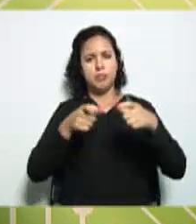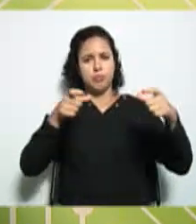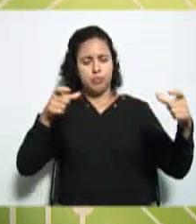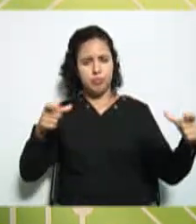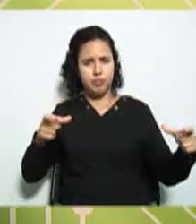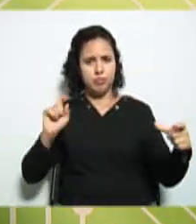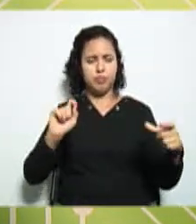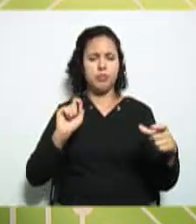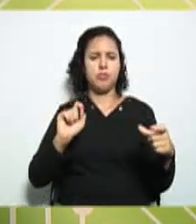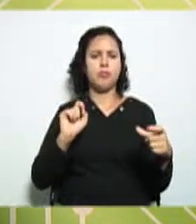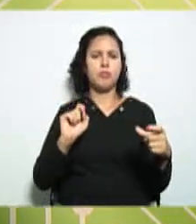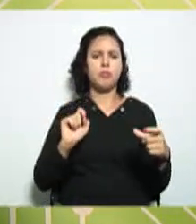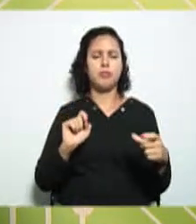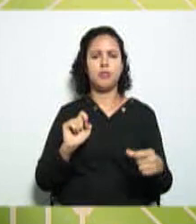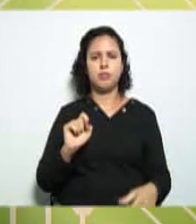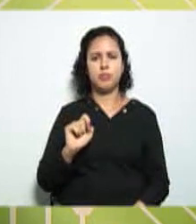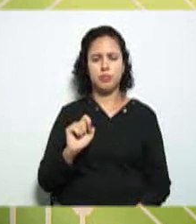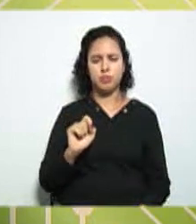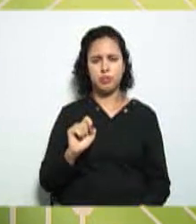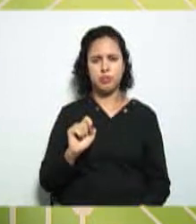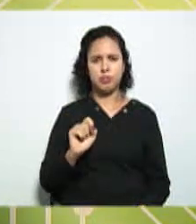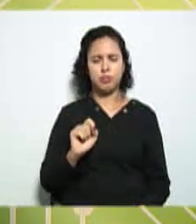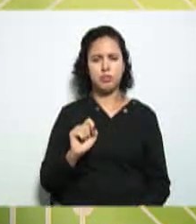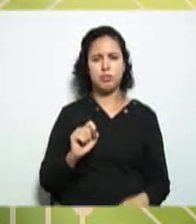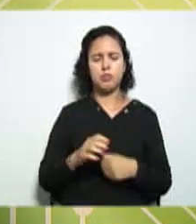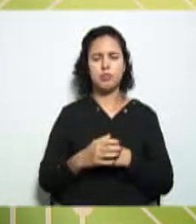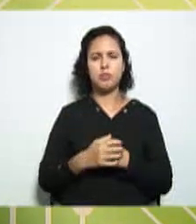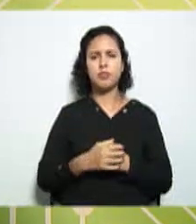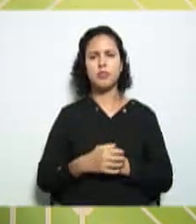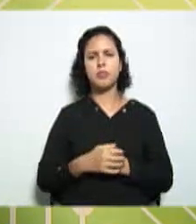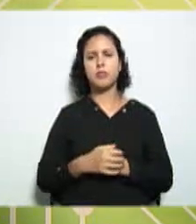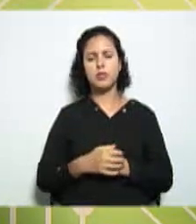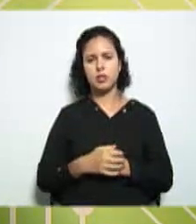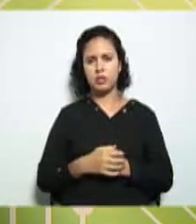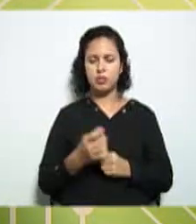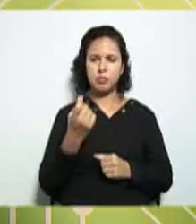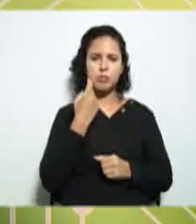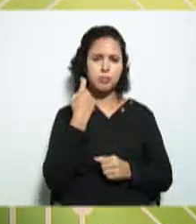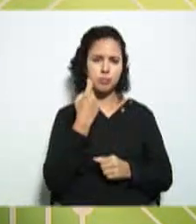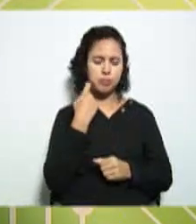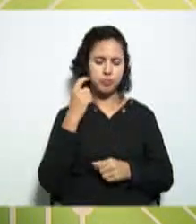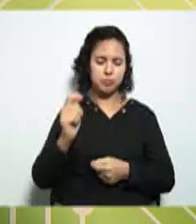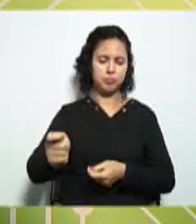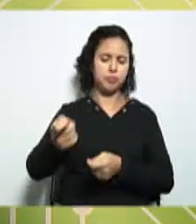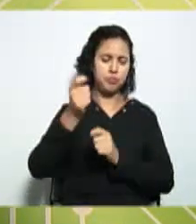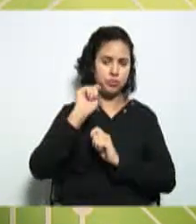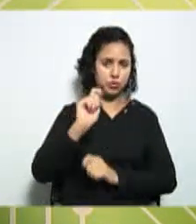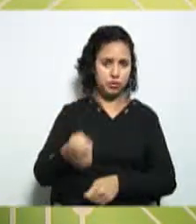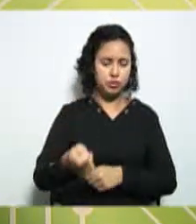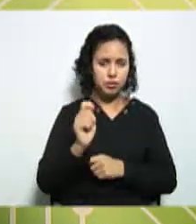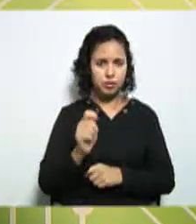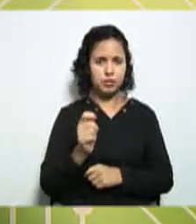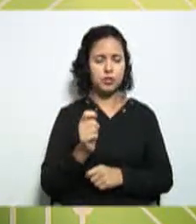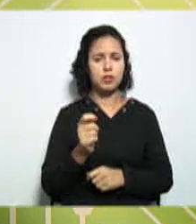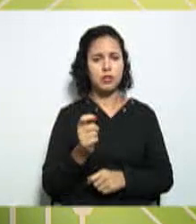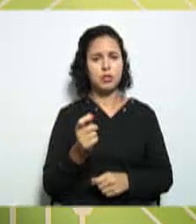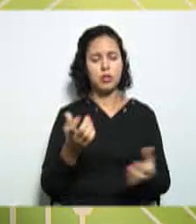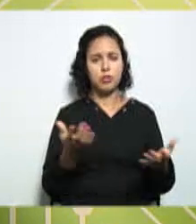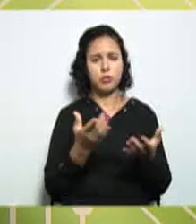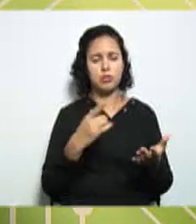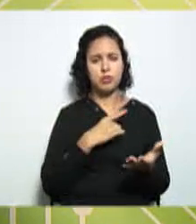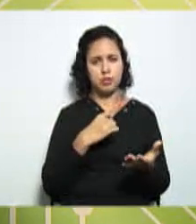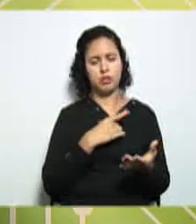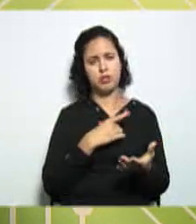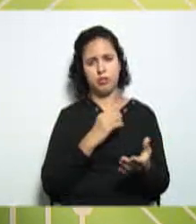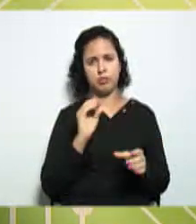destaques agropecuários que vem crescendo muito é o da piscicultura. Então, hoje nós temos no estado